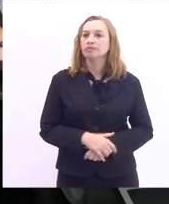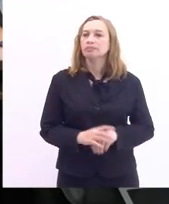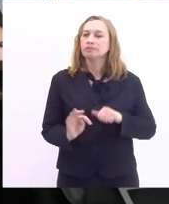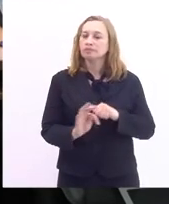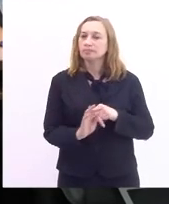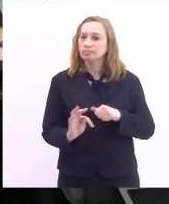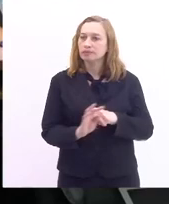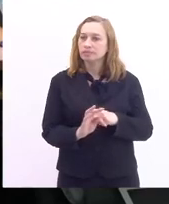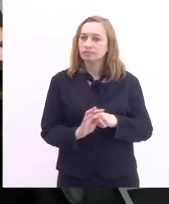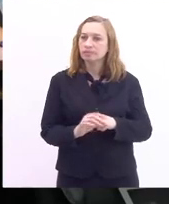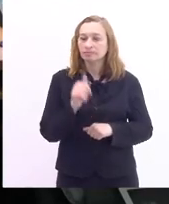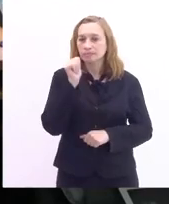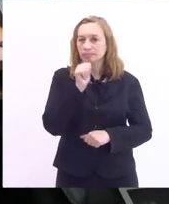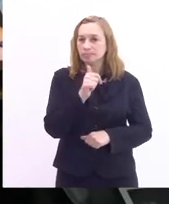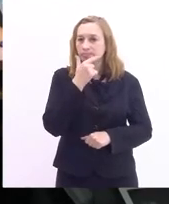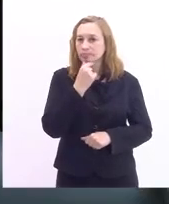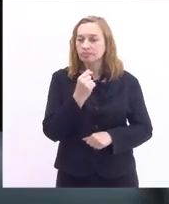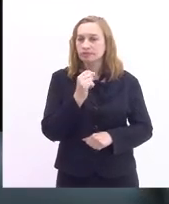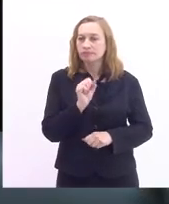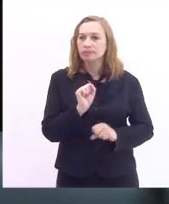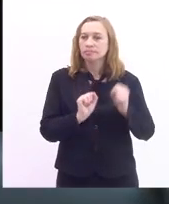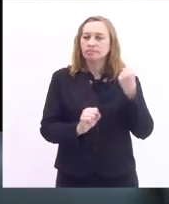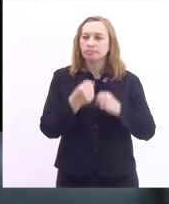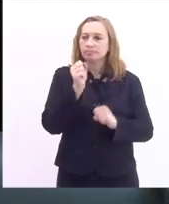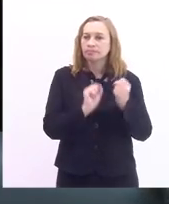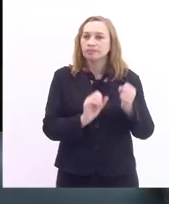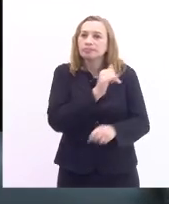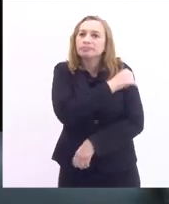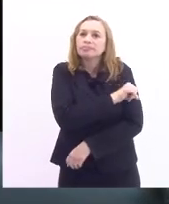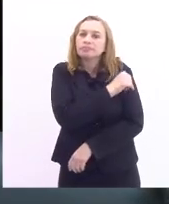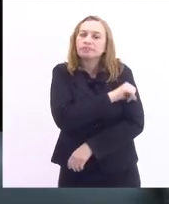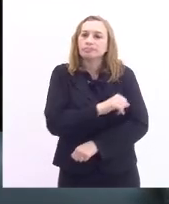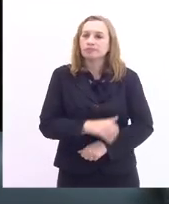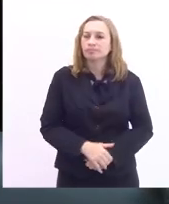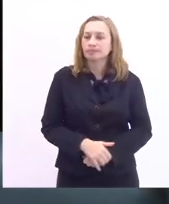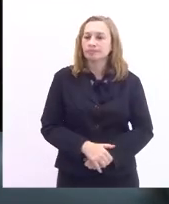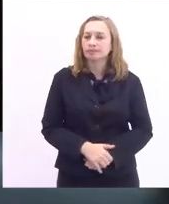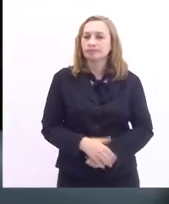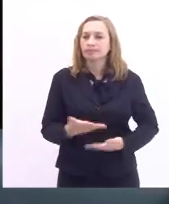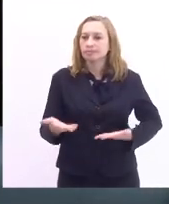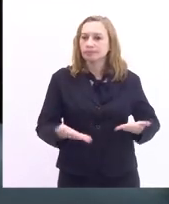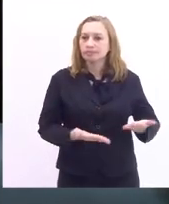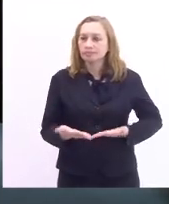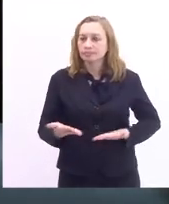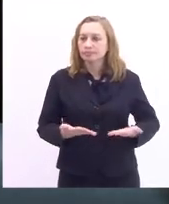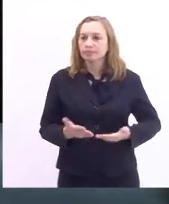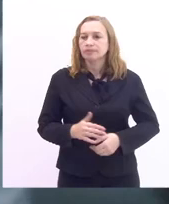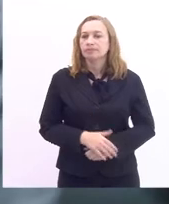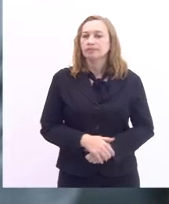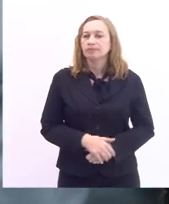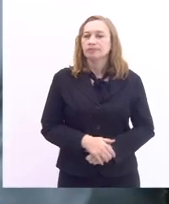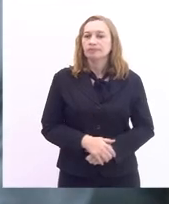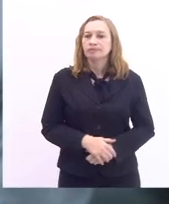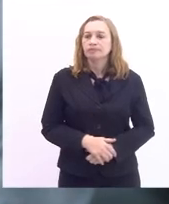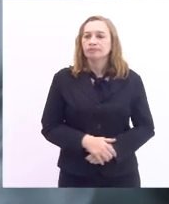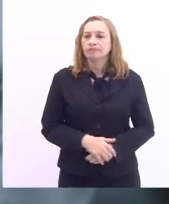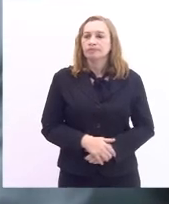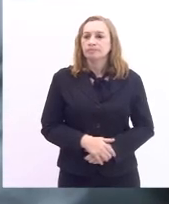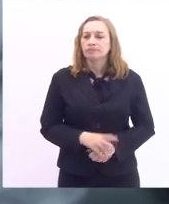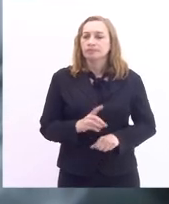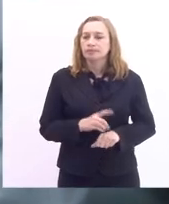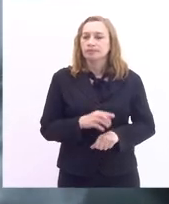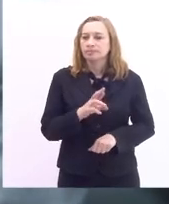técnicos e técnicas industriais do Rio de Janeiro a quem estaremos A Servir o